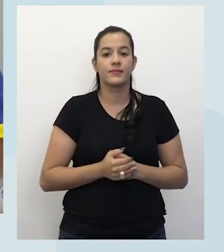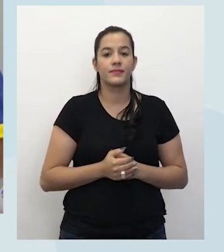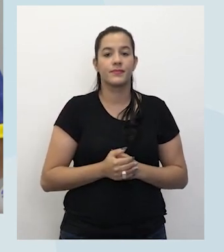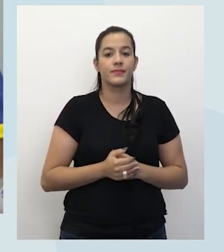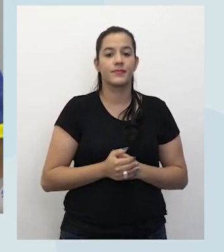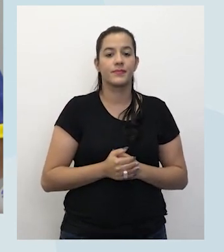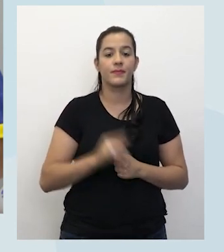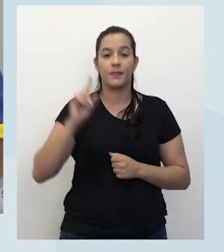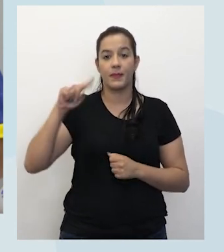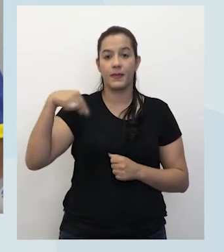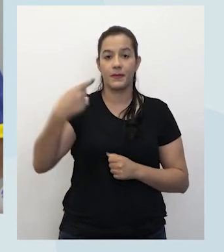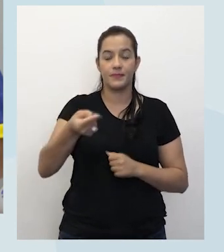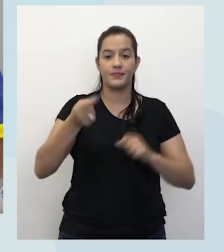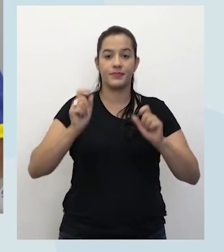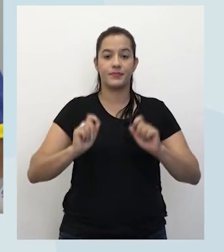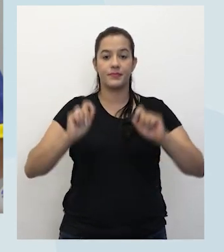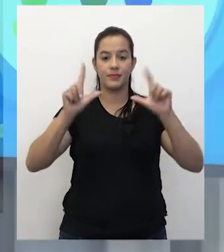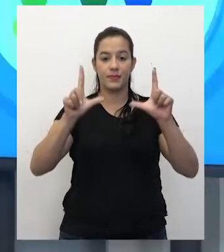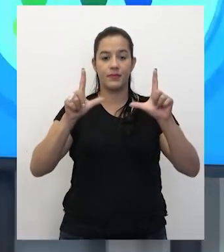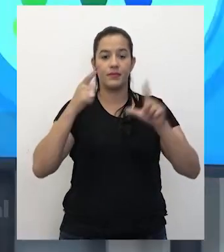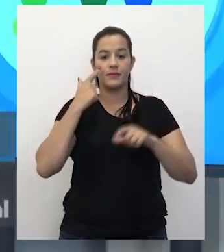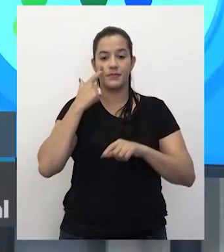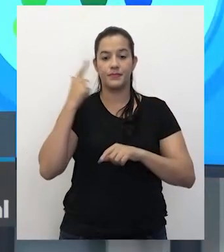Na próxima tela, pessoal.